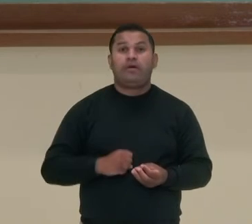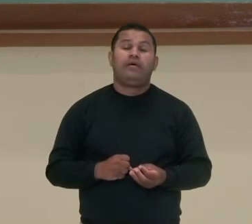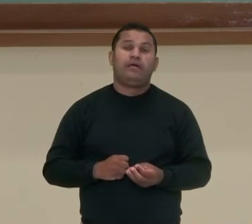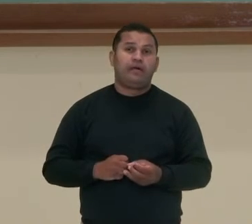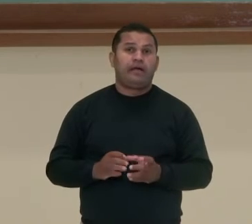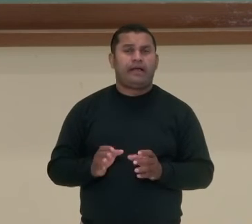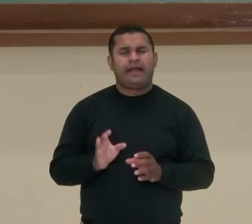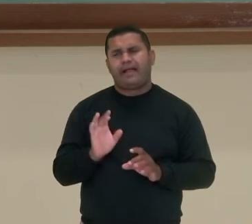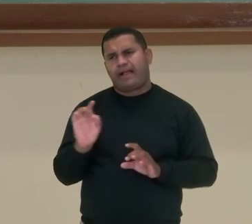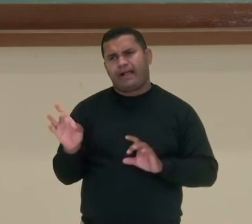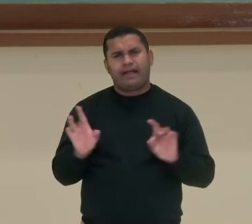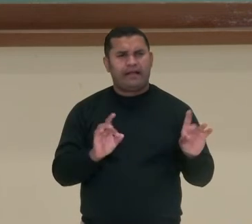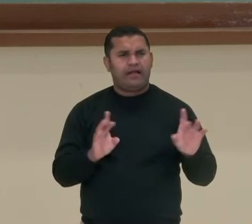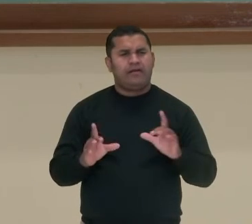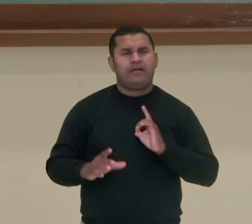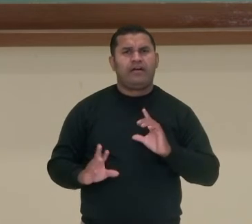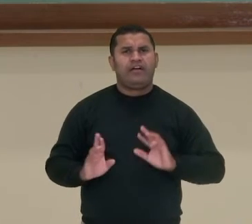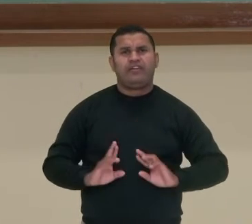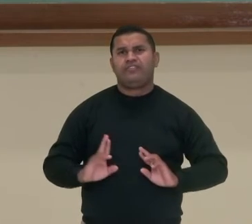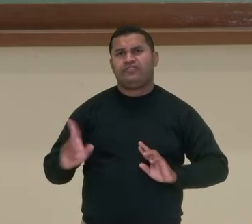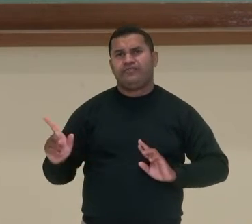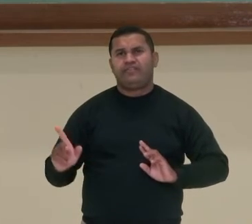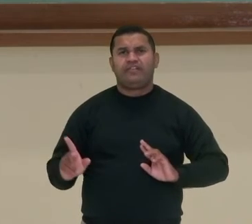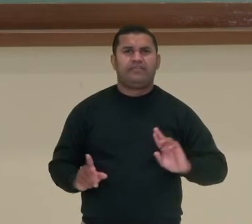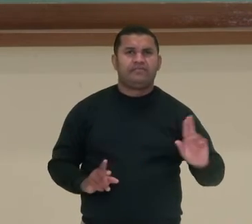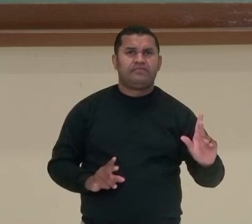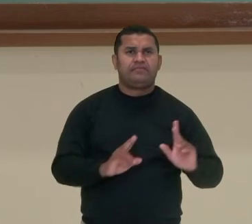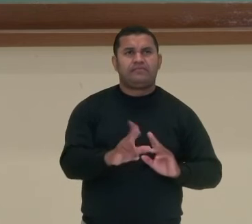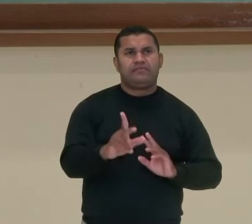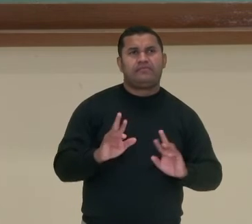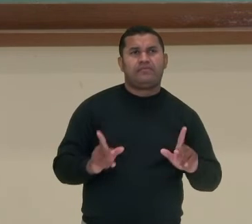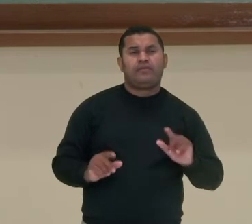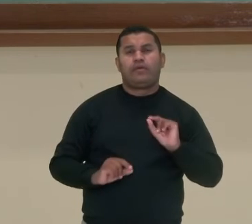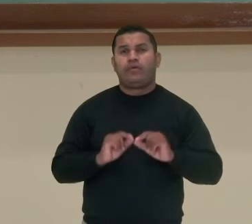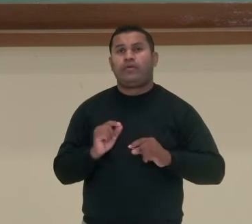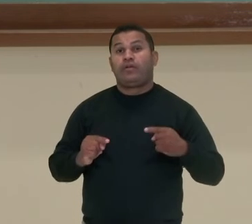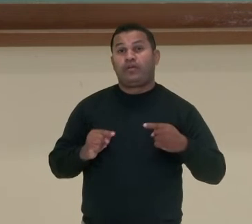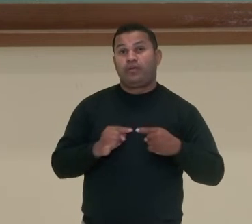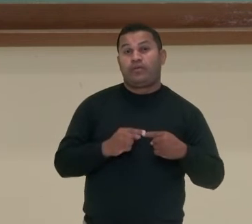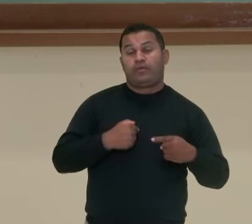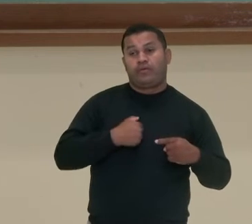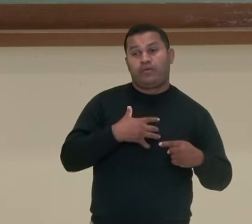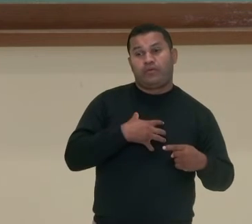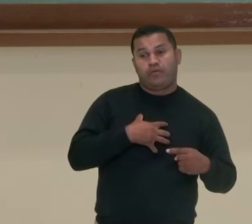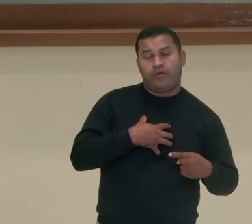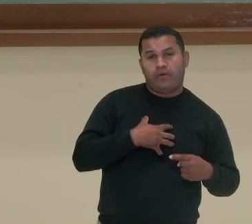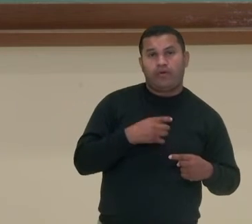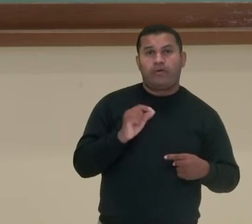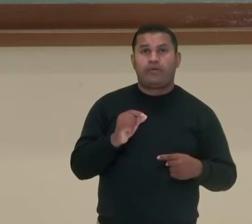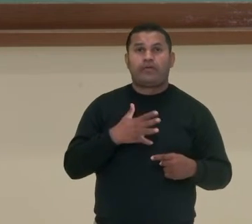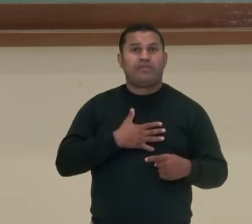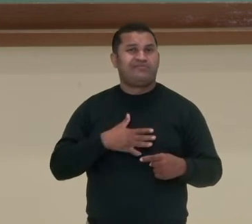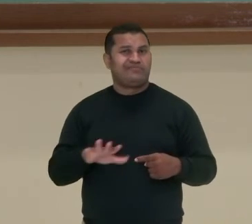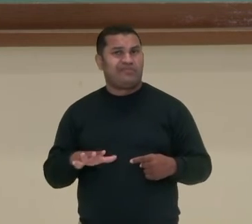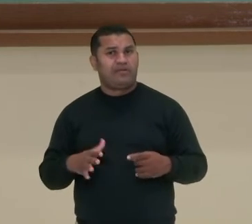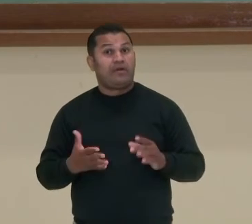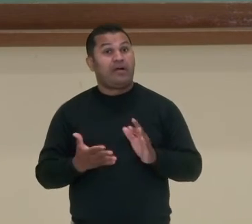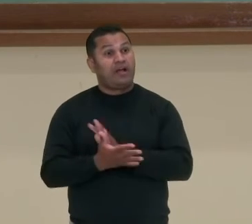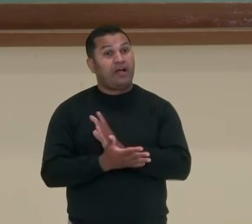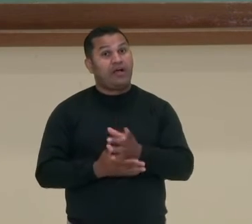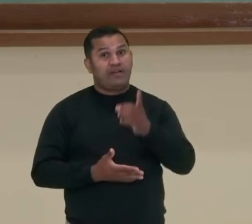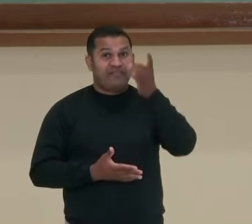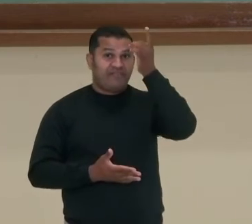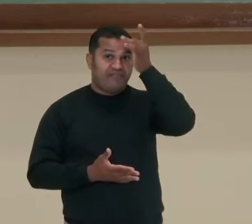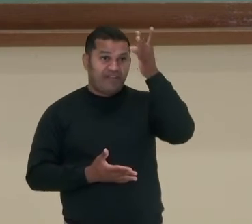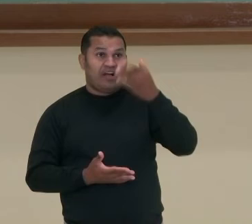seu estilo, o momento que você tem mais aprendizado, aquilo que é o conteúdo que você mais gosta, aquilo que você tem mais dificuldades. Mas